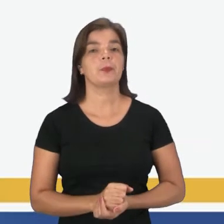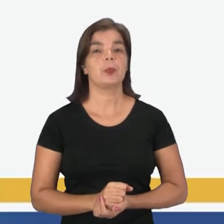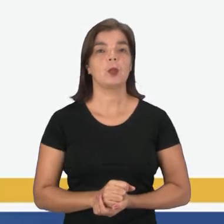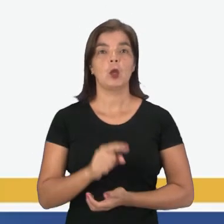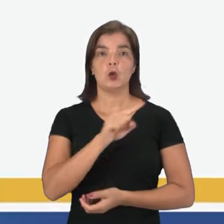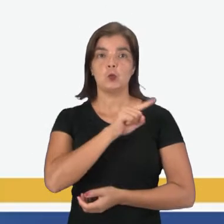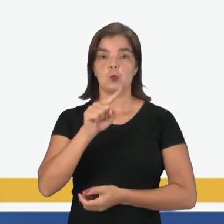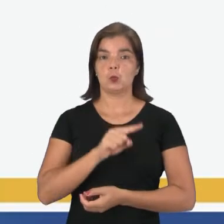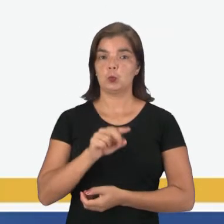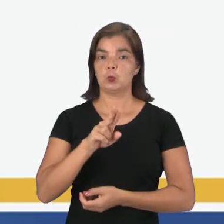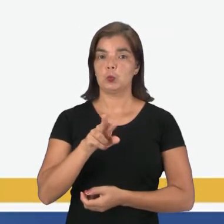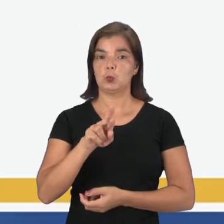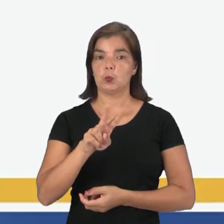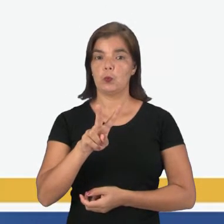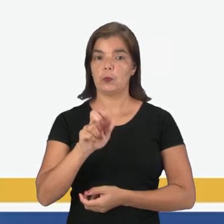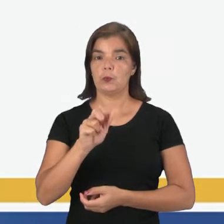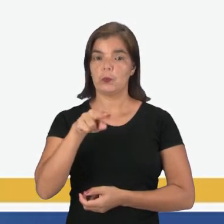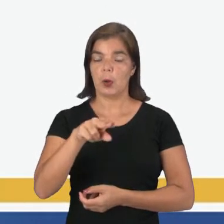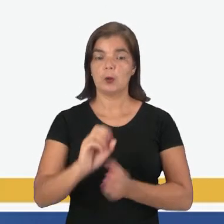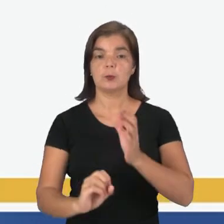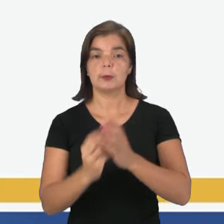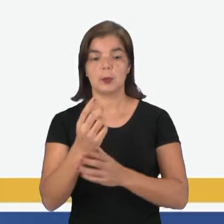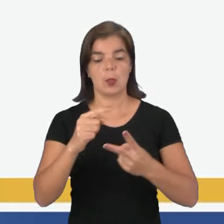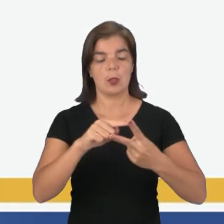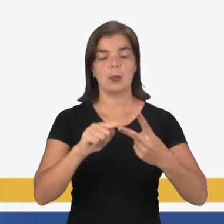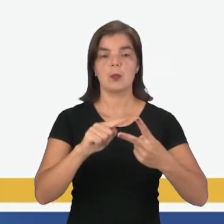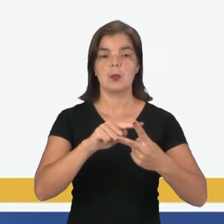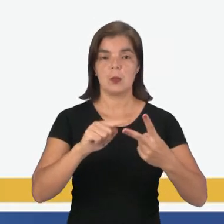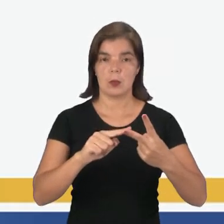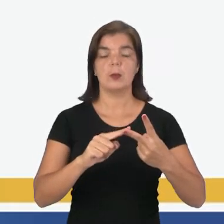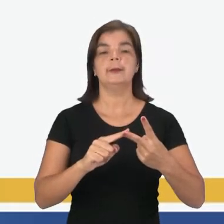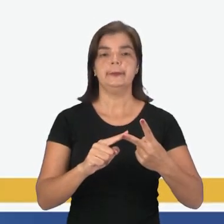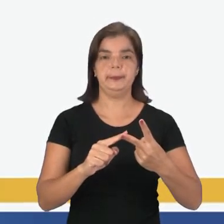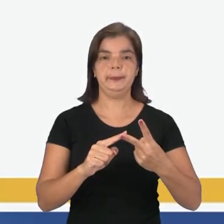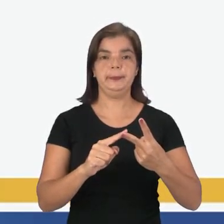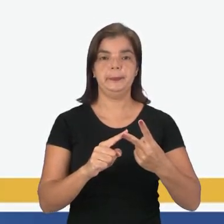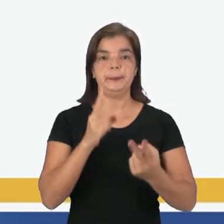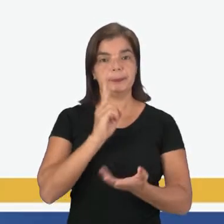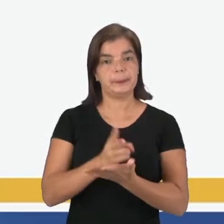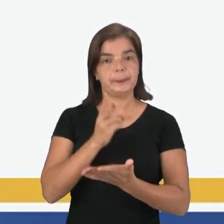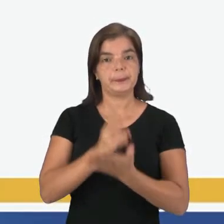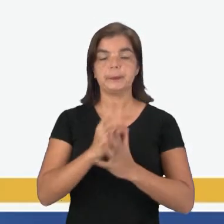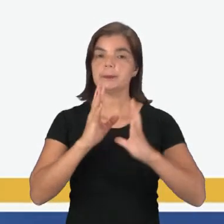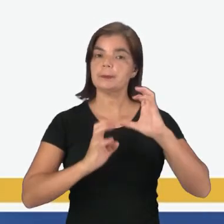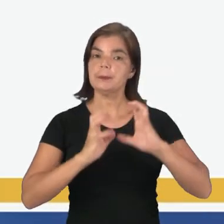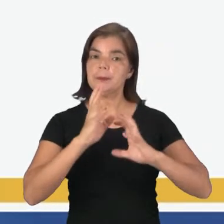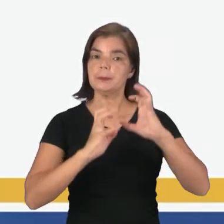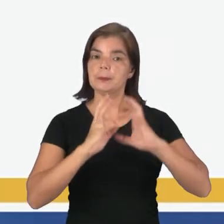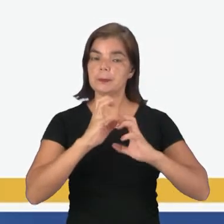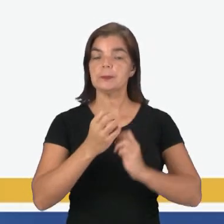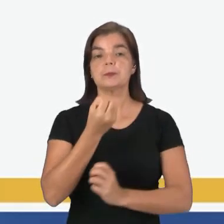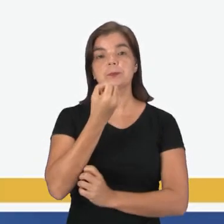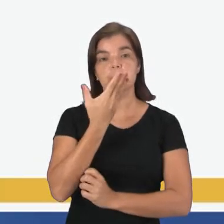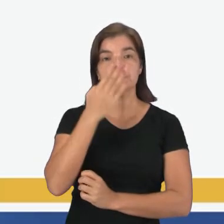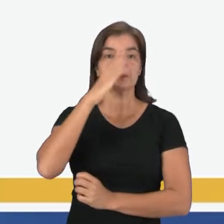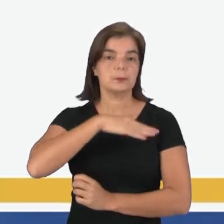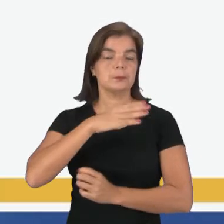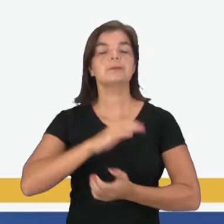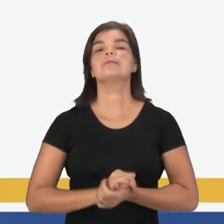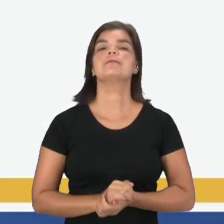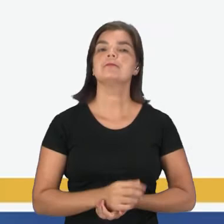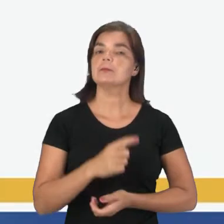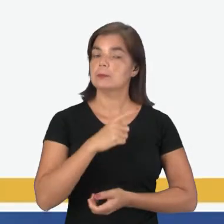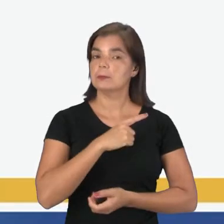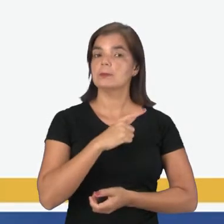é estabelecido por Zurvan, que criou essas duas entidades que estão constantemente em conflito. A guerra entre o bem e